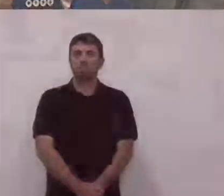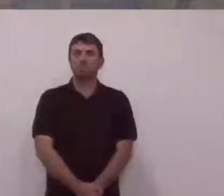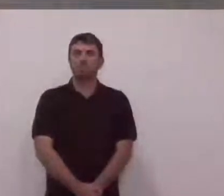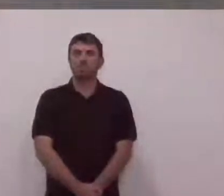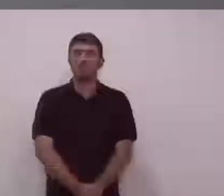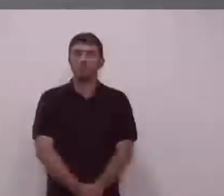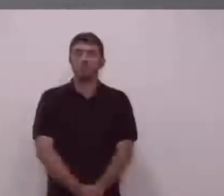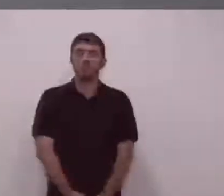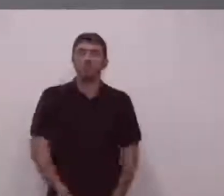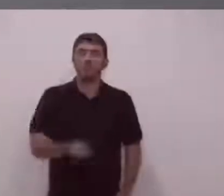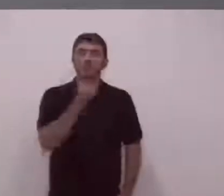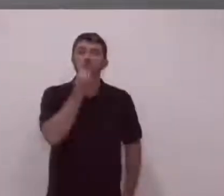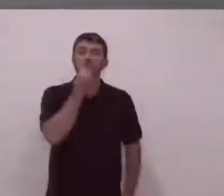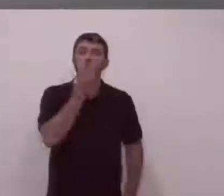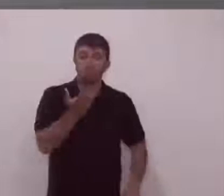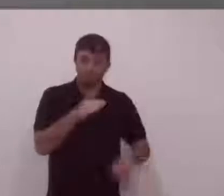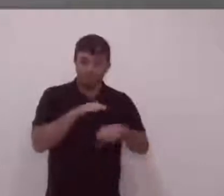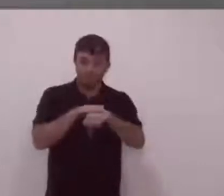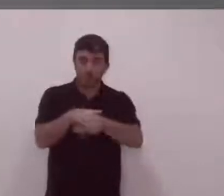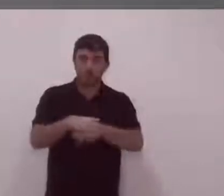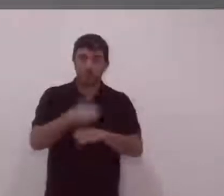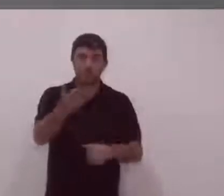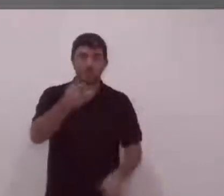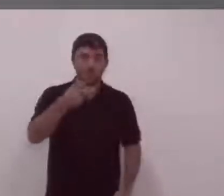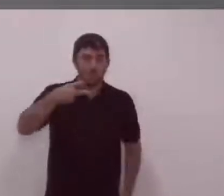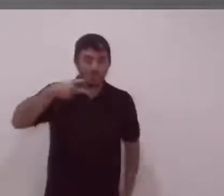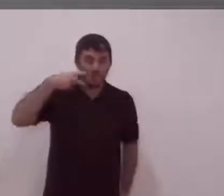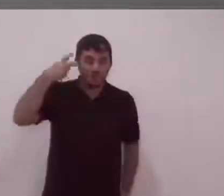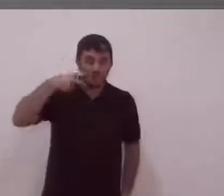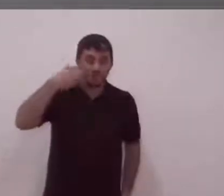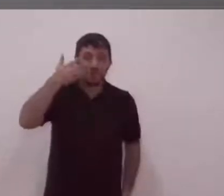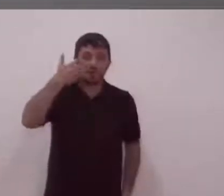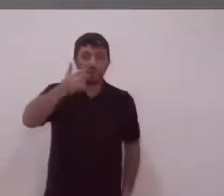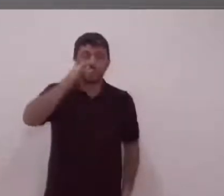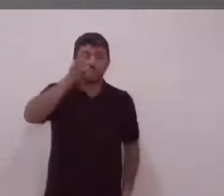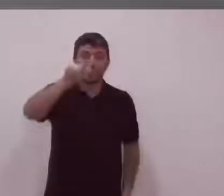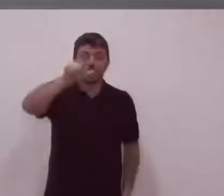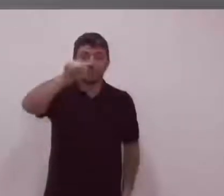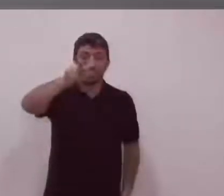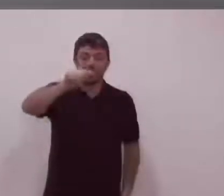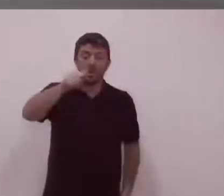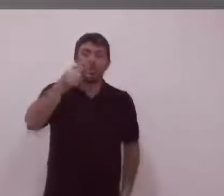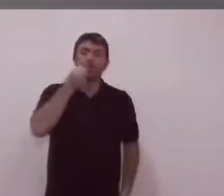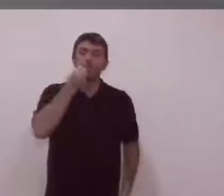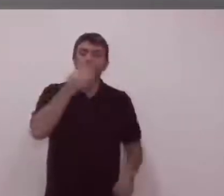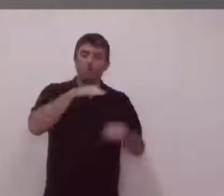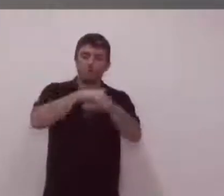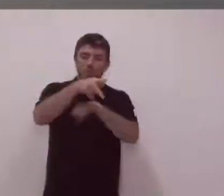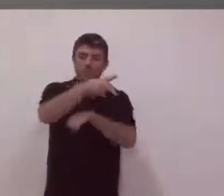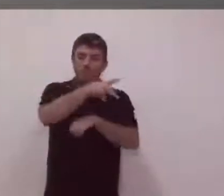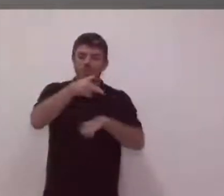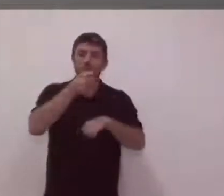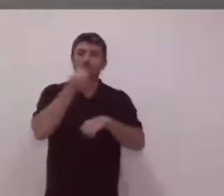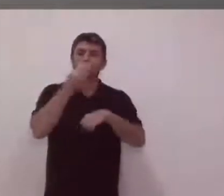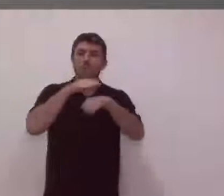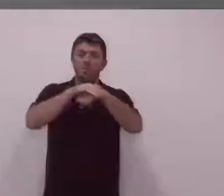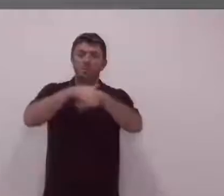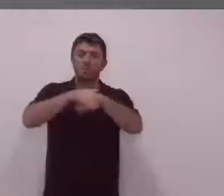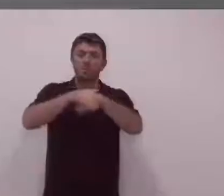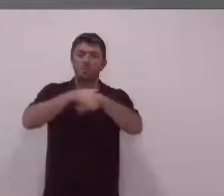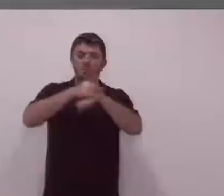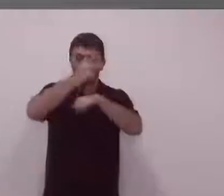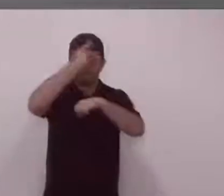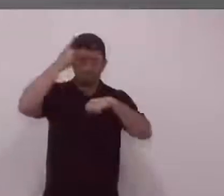boa noite senhor presidente vereadora Flávia demais vereadores público presente imprensa